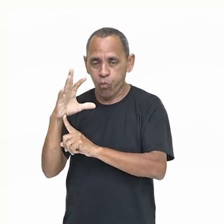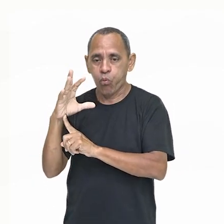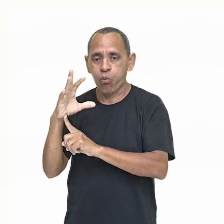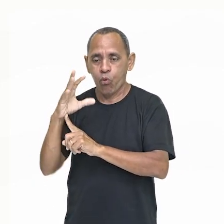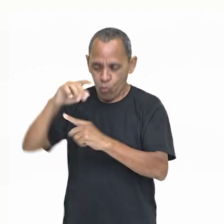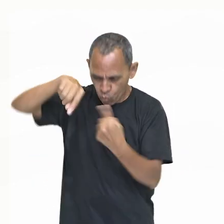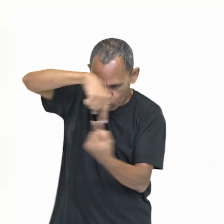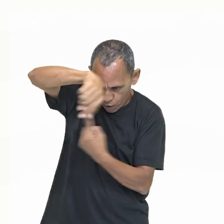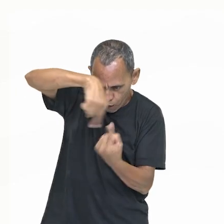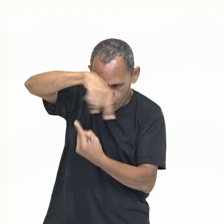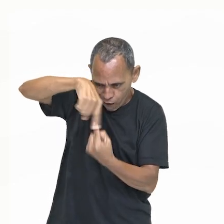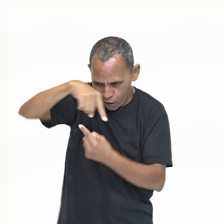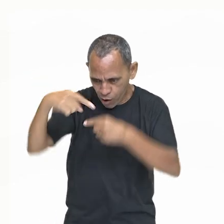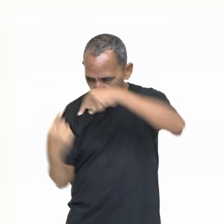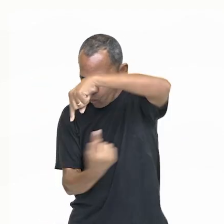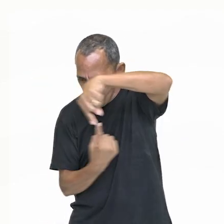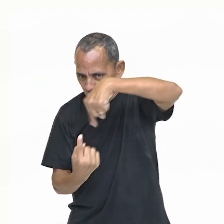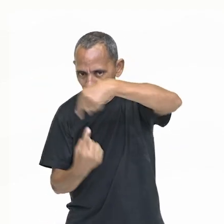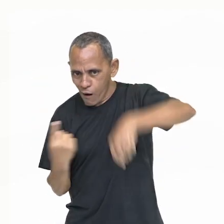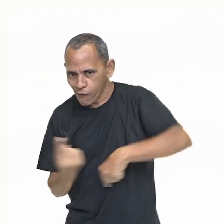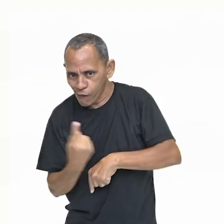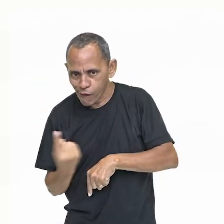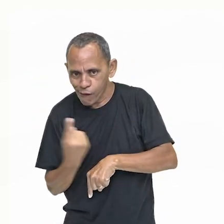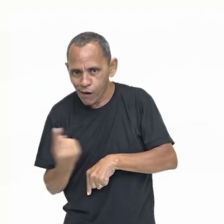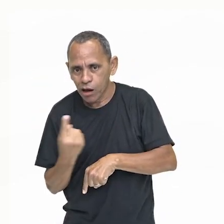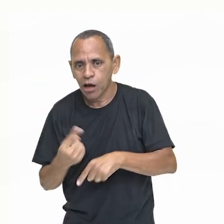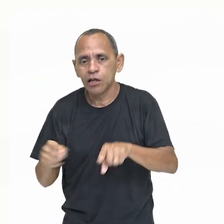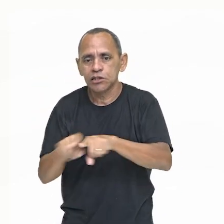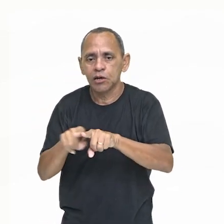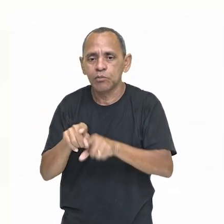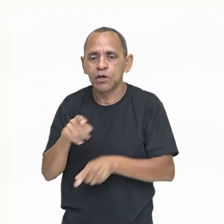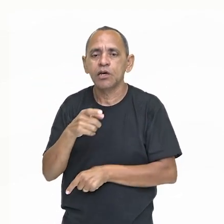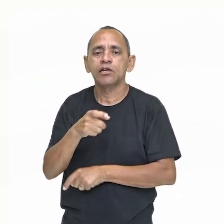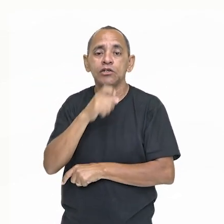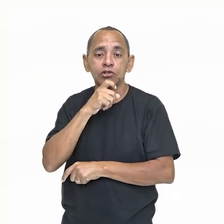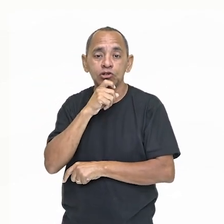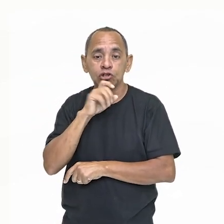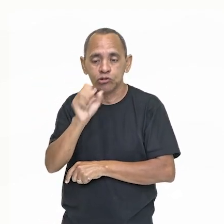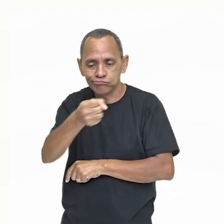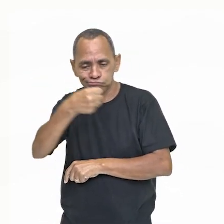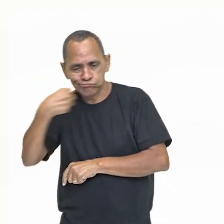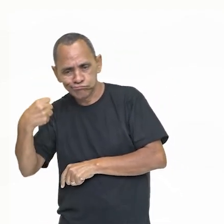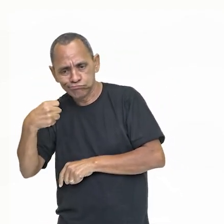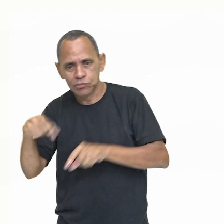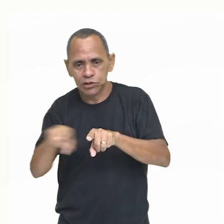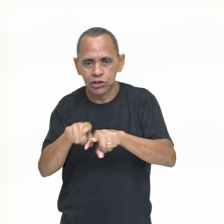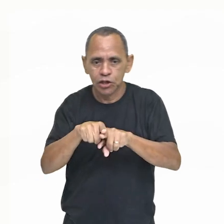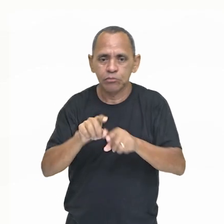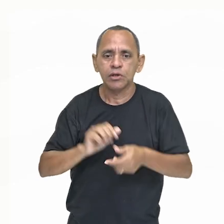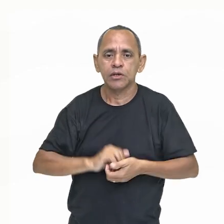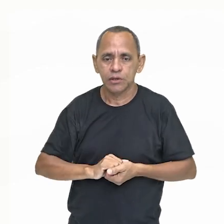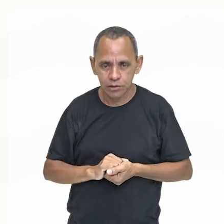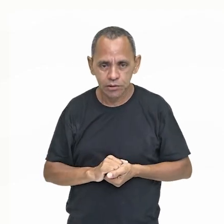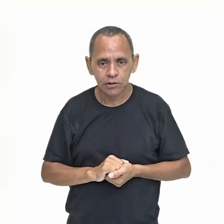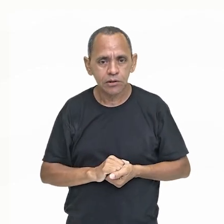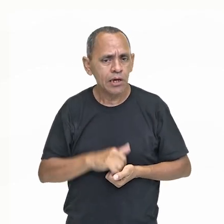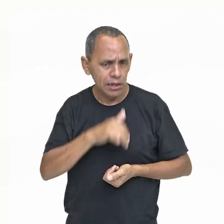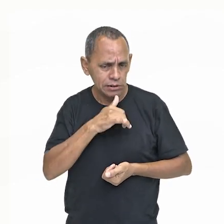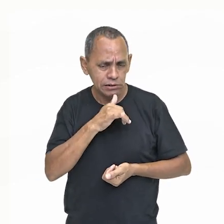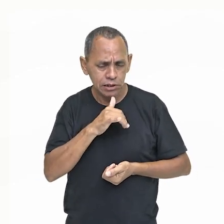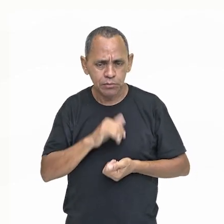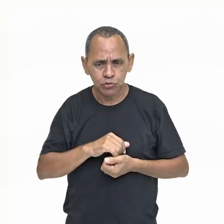o liquidificador, o ar-condicionado, a geladeira, são exemplos de